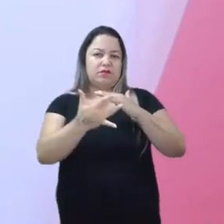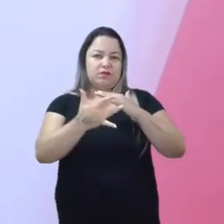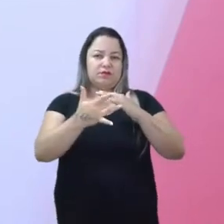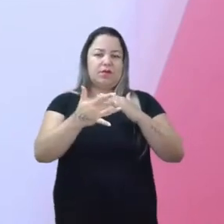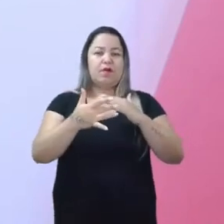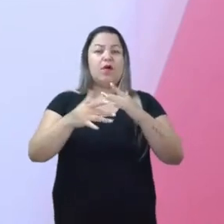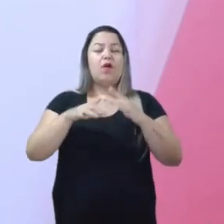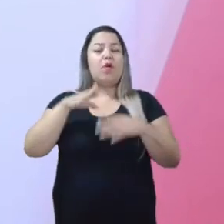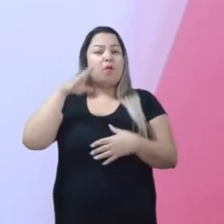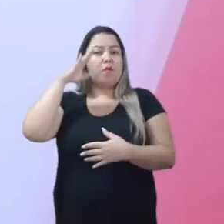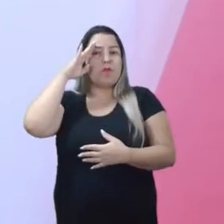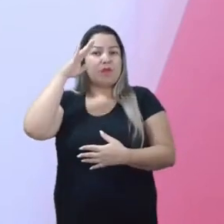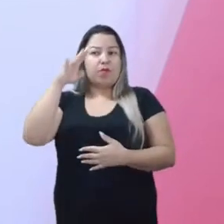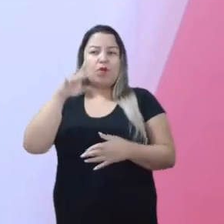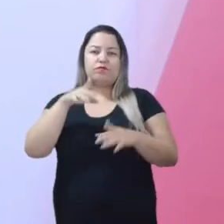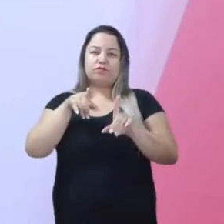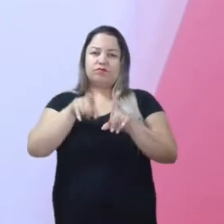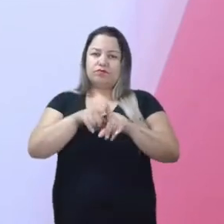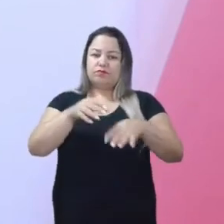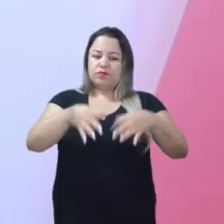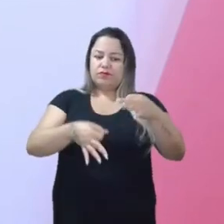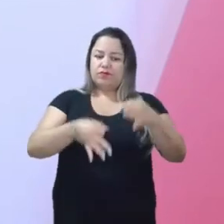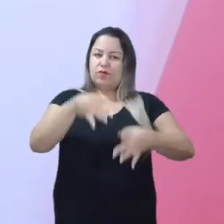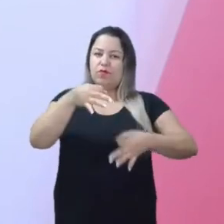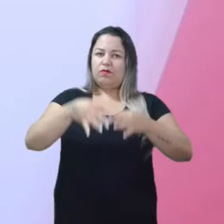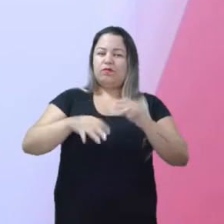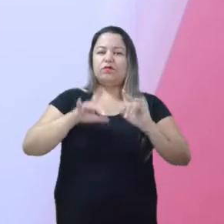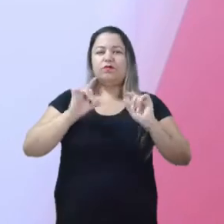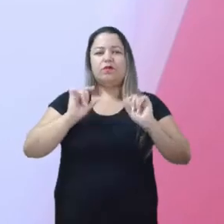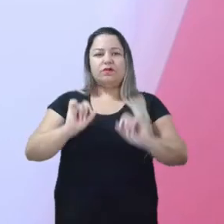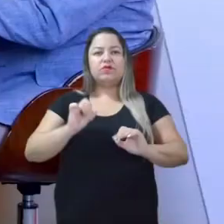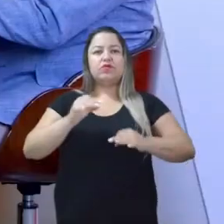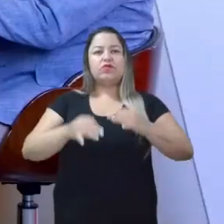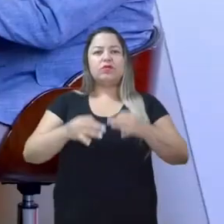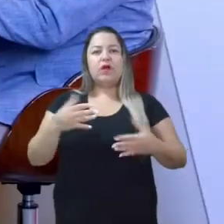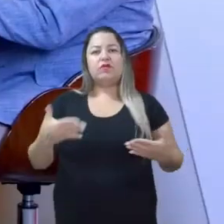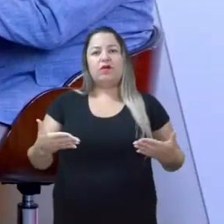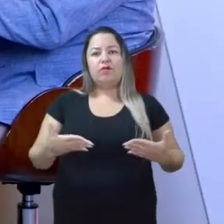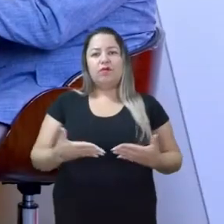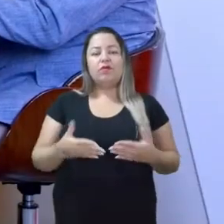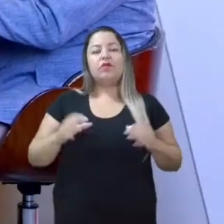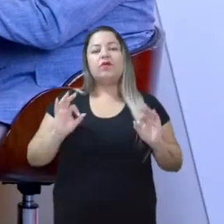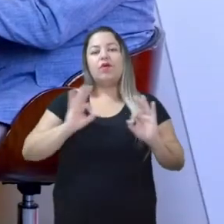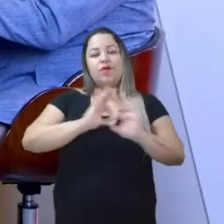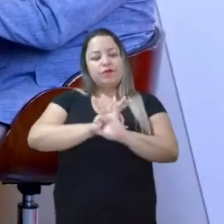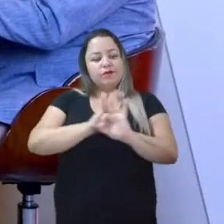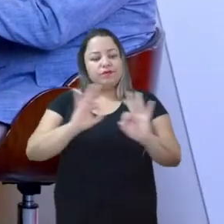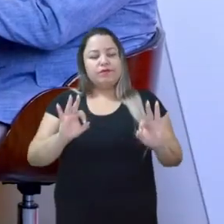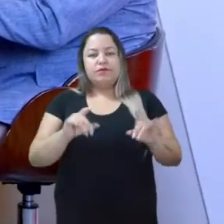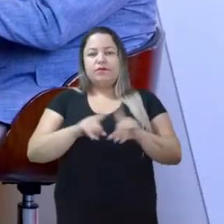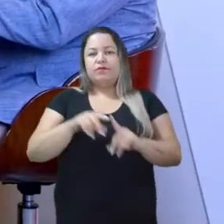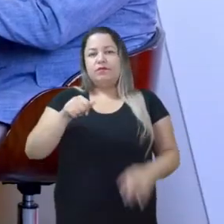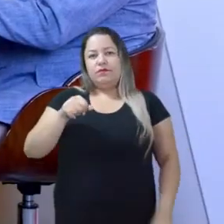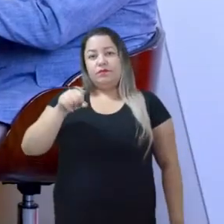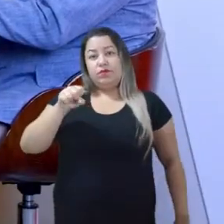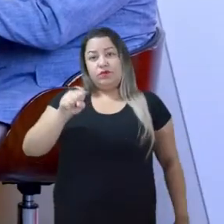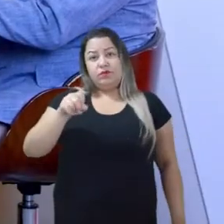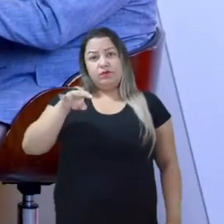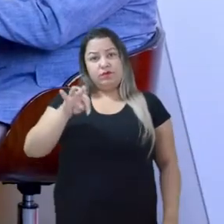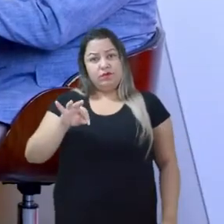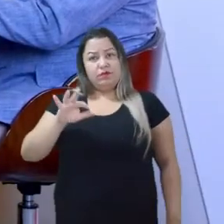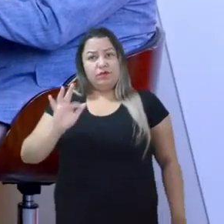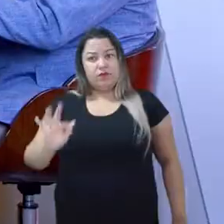o objetivo desse julgamento? O que está sendo realmente julgado agora? Perfeito. O Supremo Tribunal Federal vai julgar nessa semana, vai